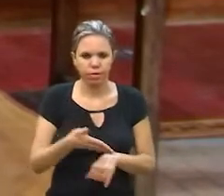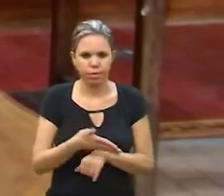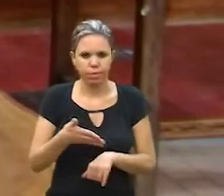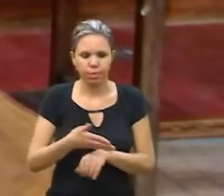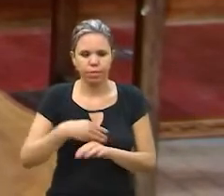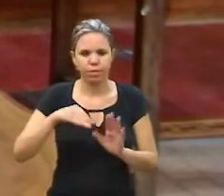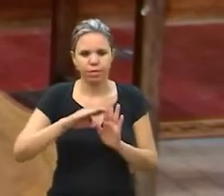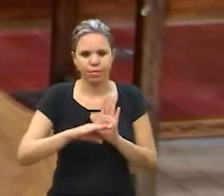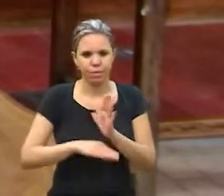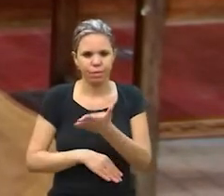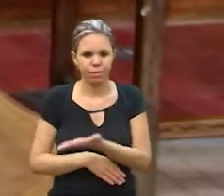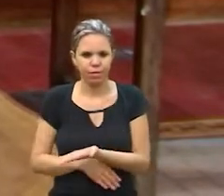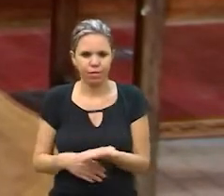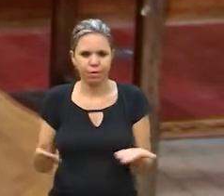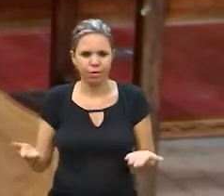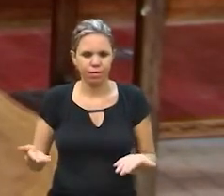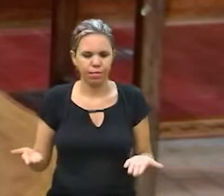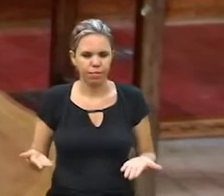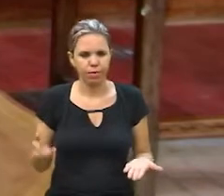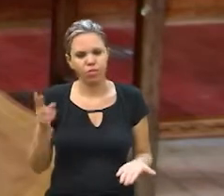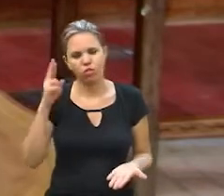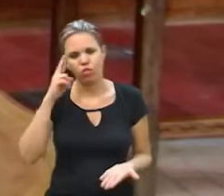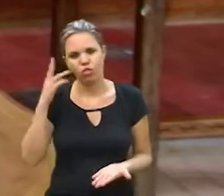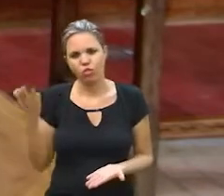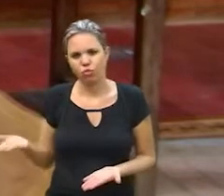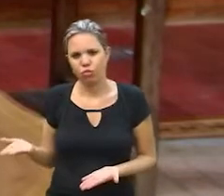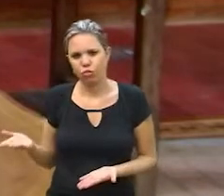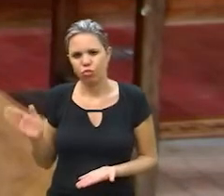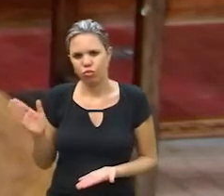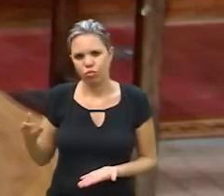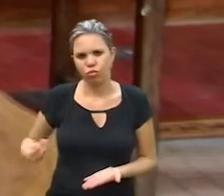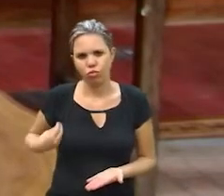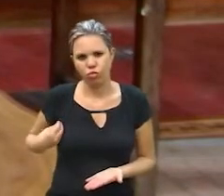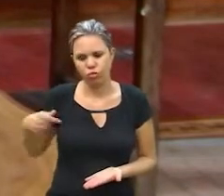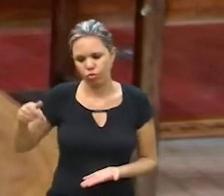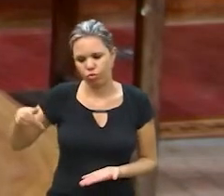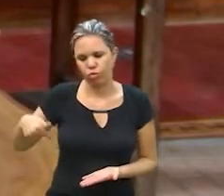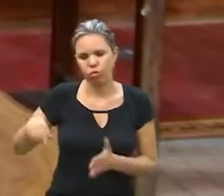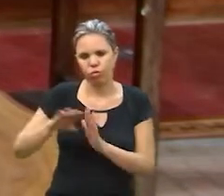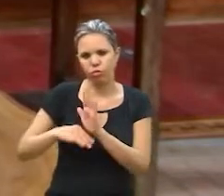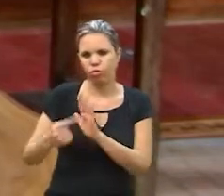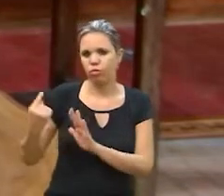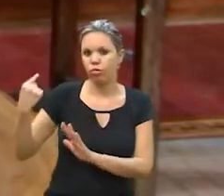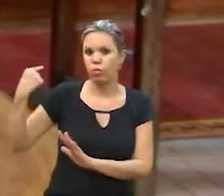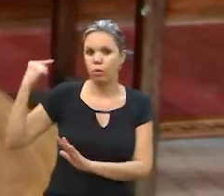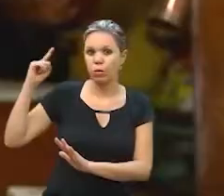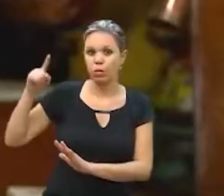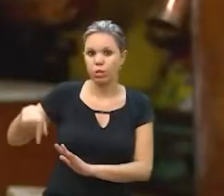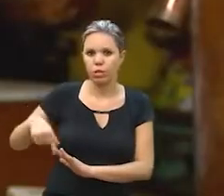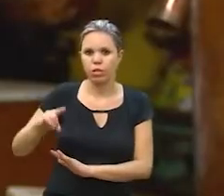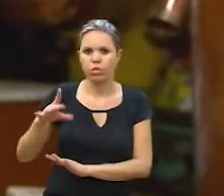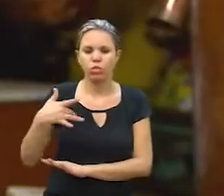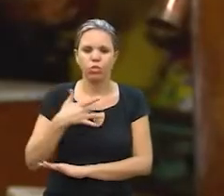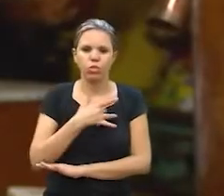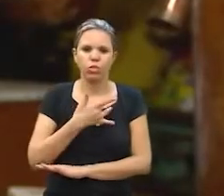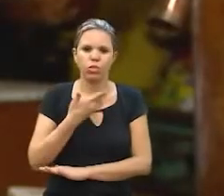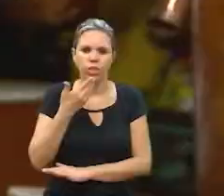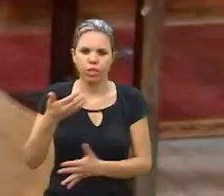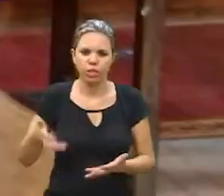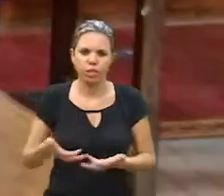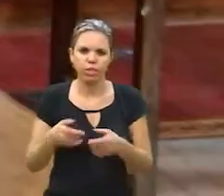do nosso cenário. Agora, chefe, né? O chefe já esteve aqui no nosso programa quando ainda era Saúde na